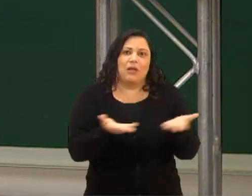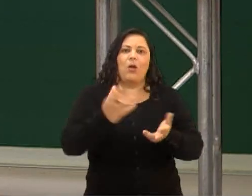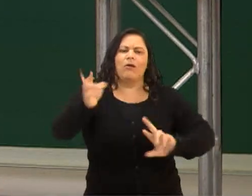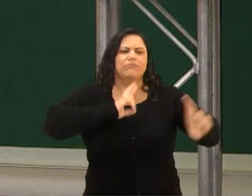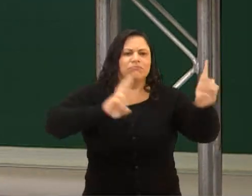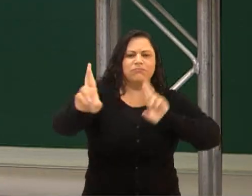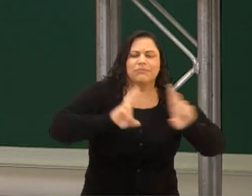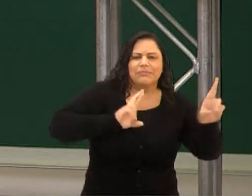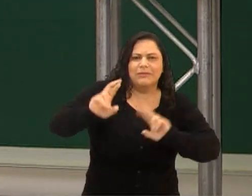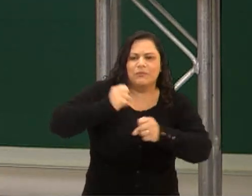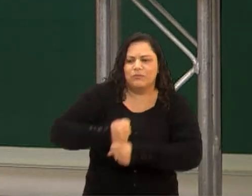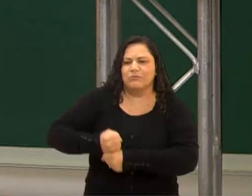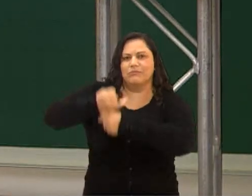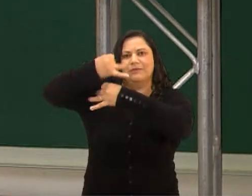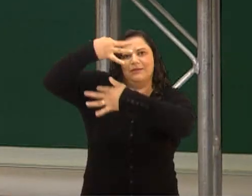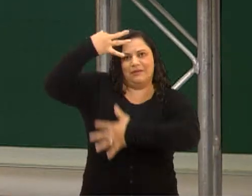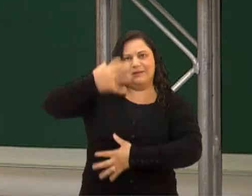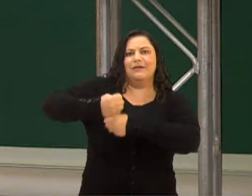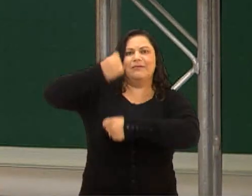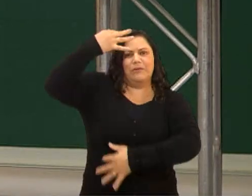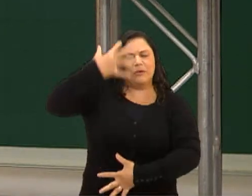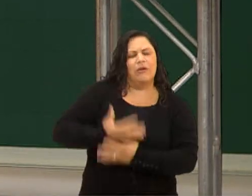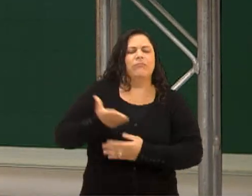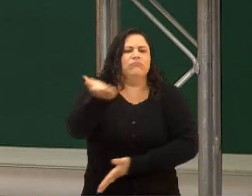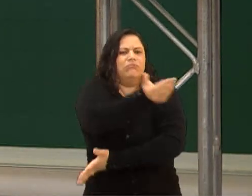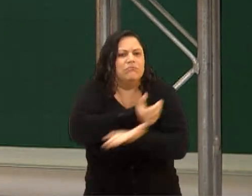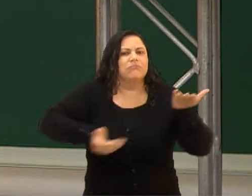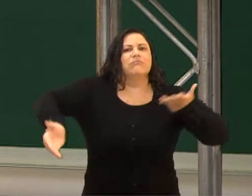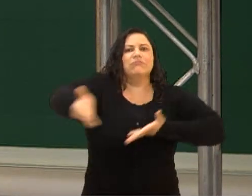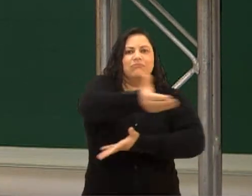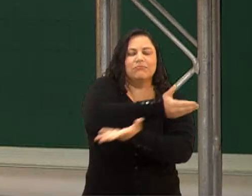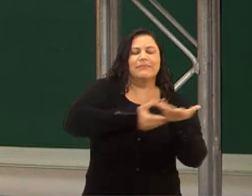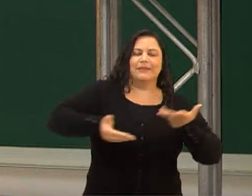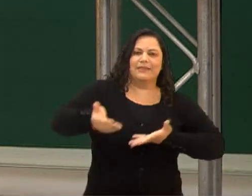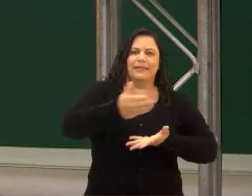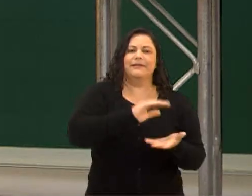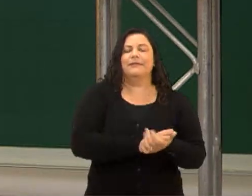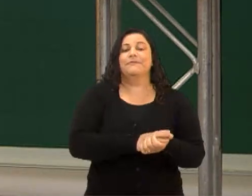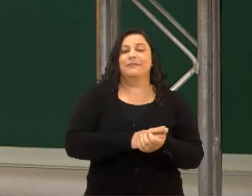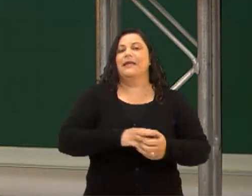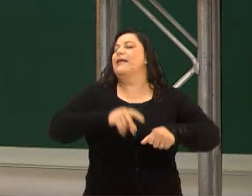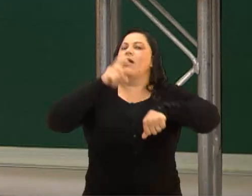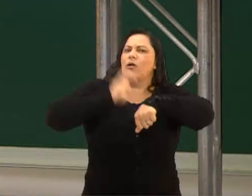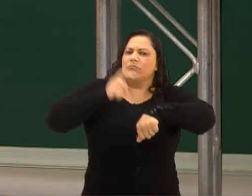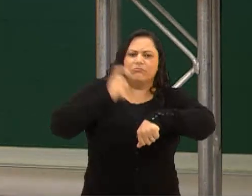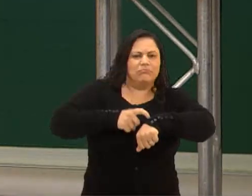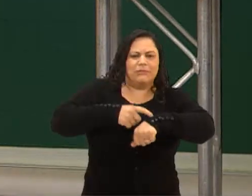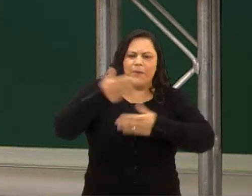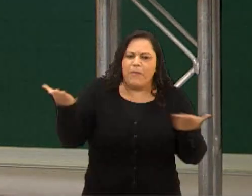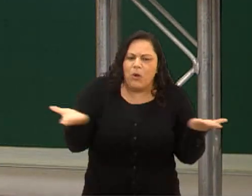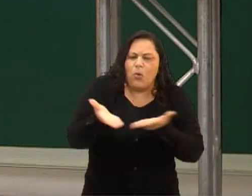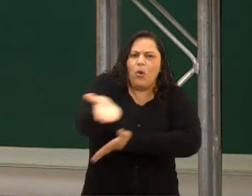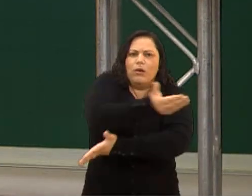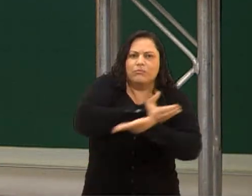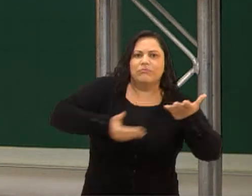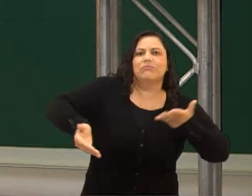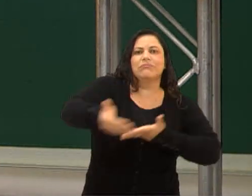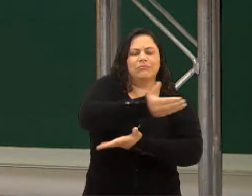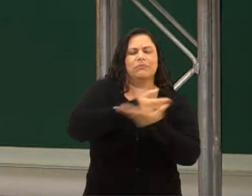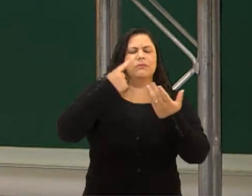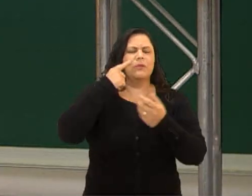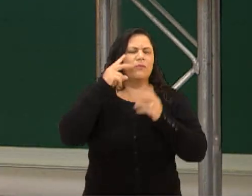no chat. Tem a possibilidade de vocês fazerem a interação síncrona, né, ou seja, ao mesmo tempo. Então, à medida que vocês vão ouvindo as